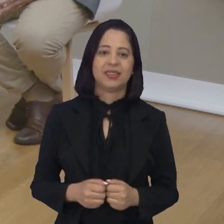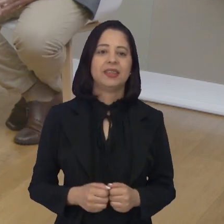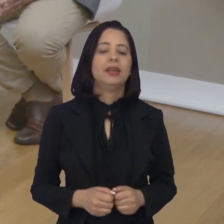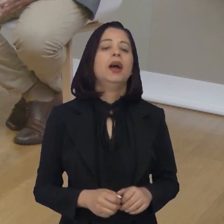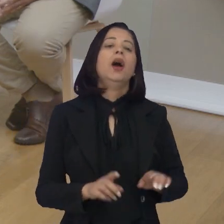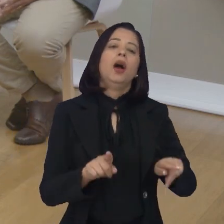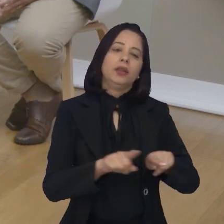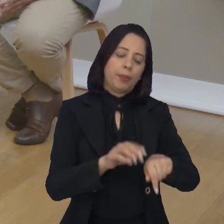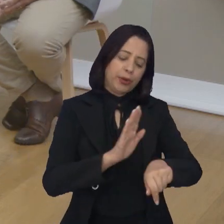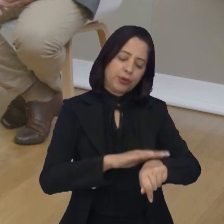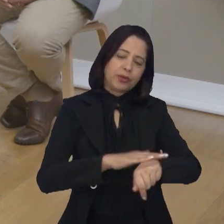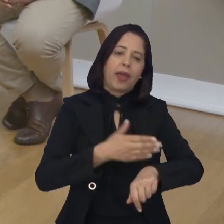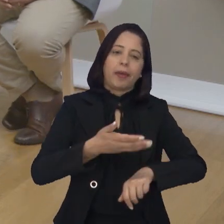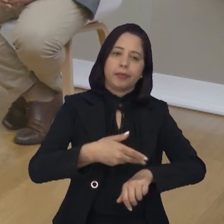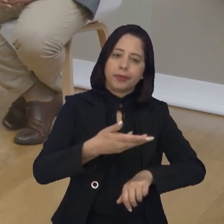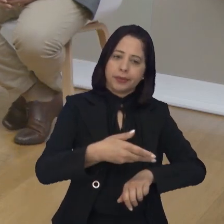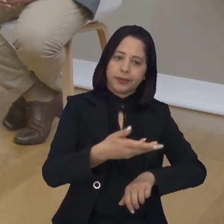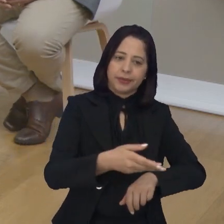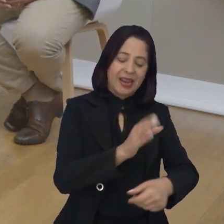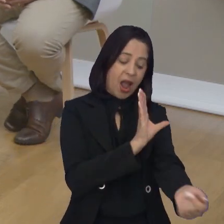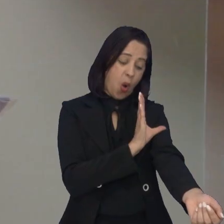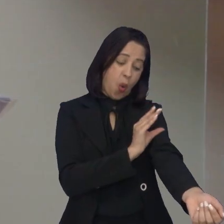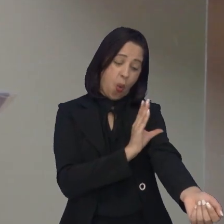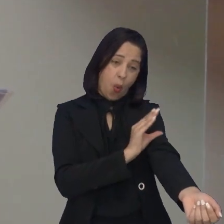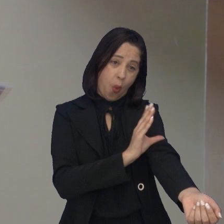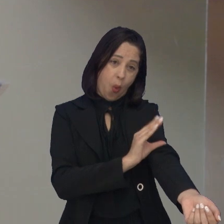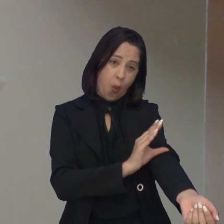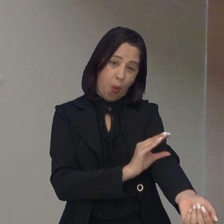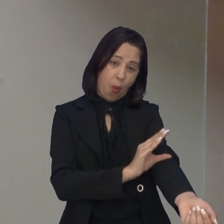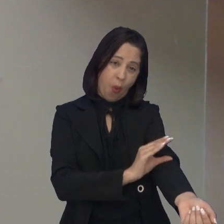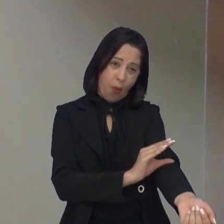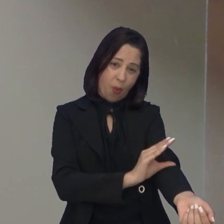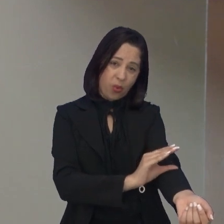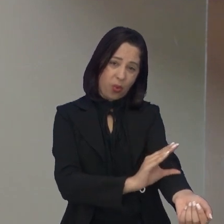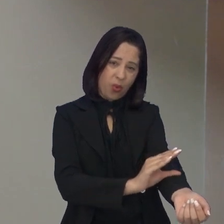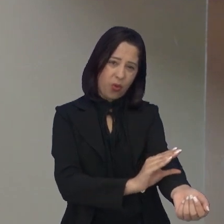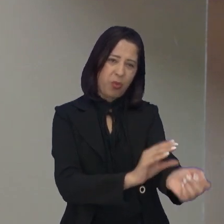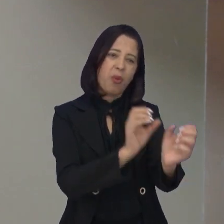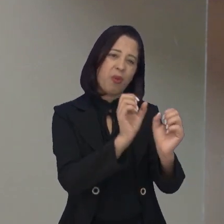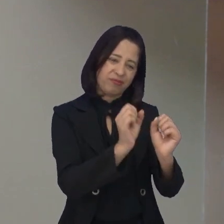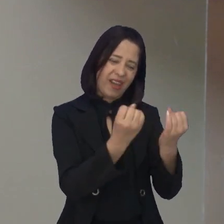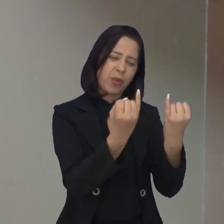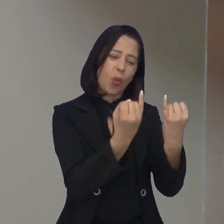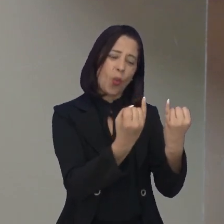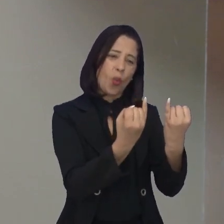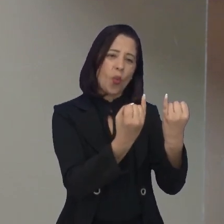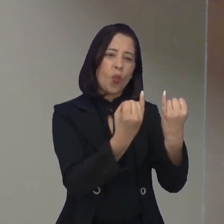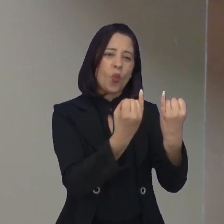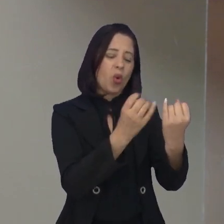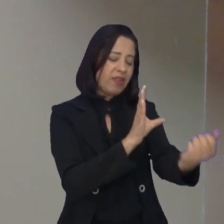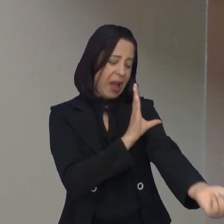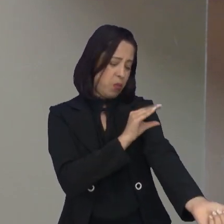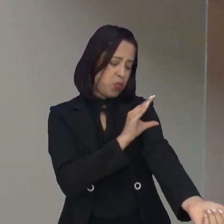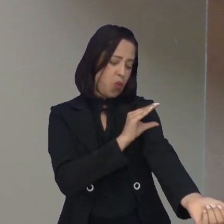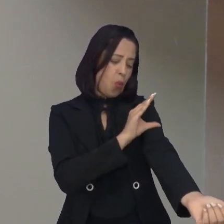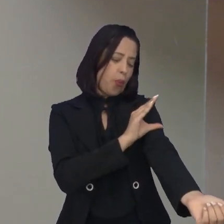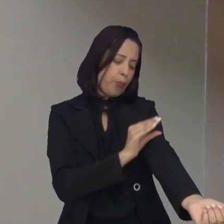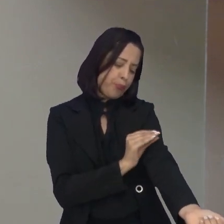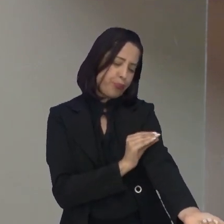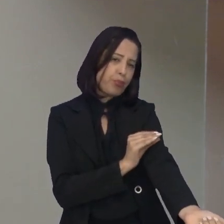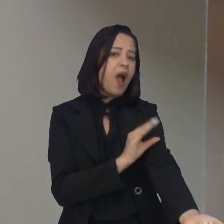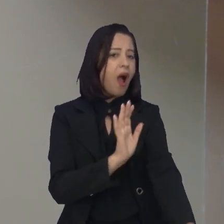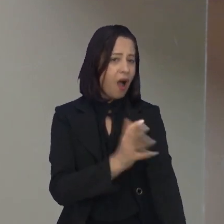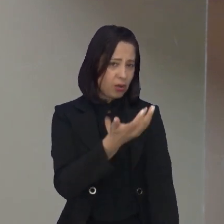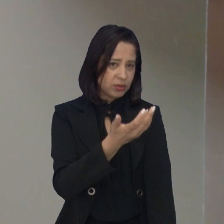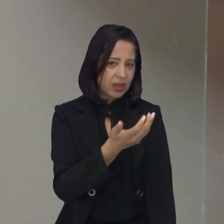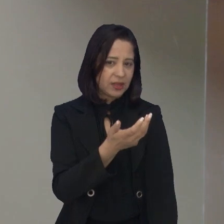passar do tempo, né? A nossa musculatura, a gente pode falar que ela diminui, Só que você fala bastante sobre prevenção.